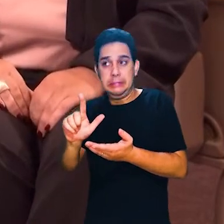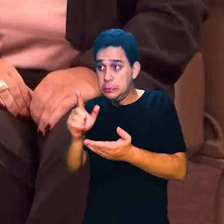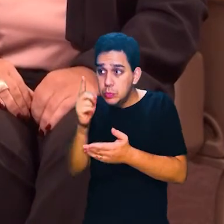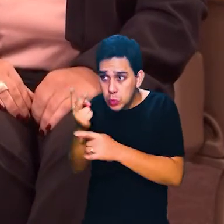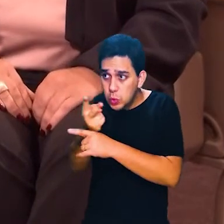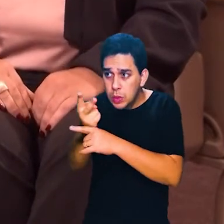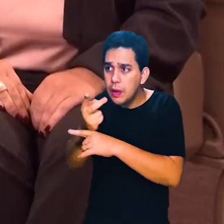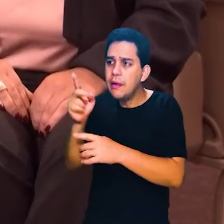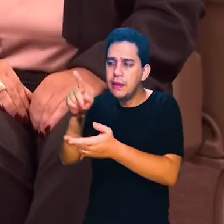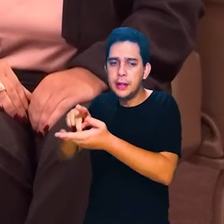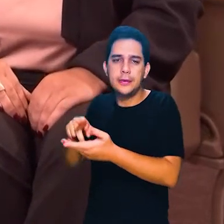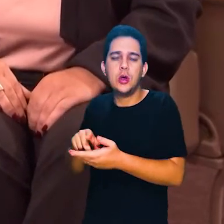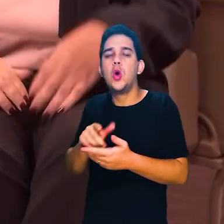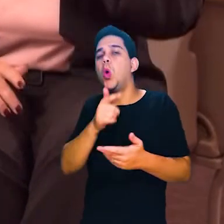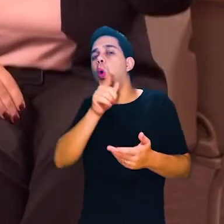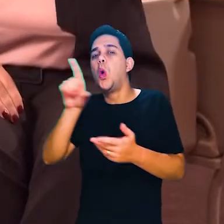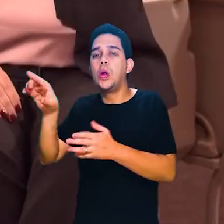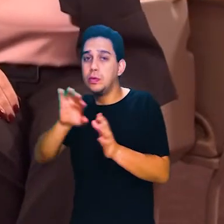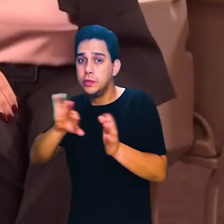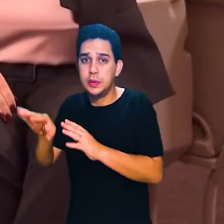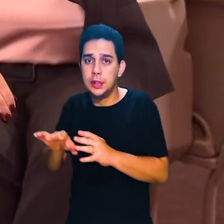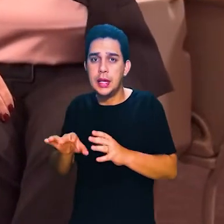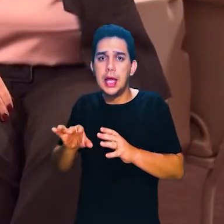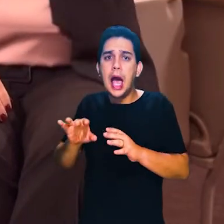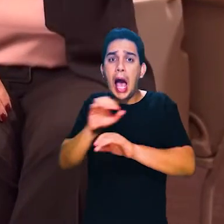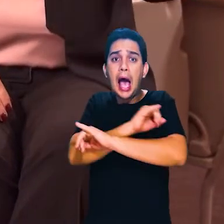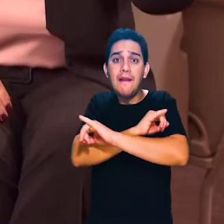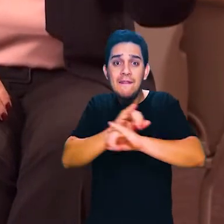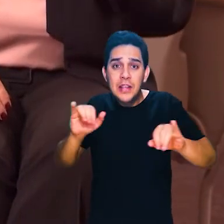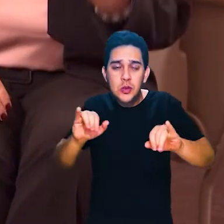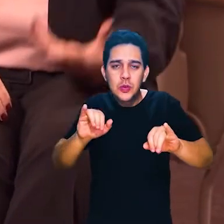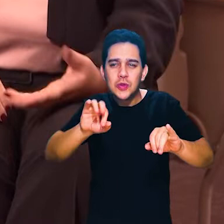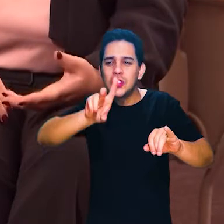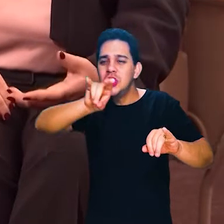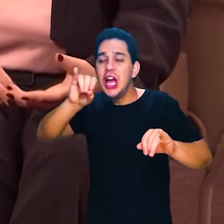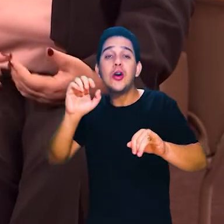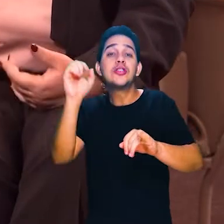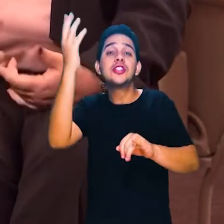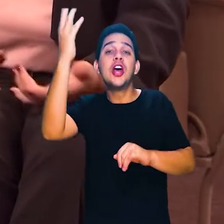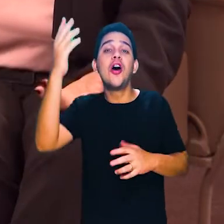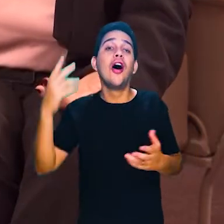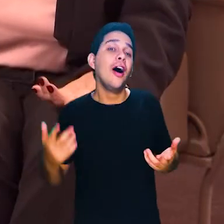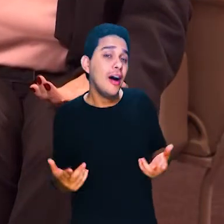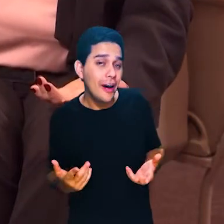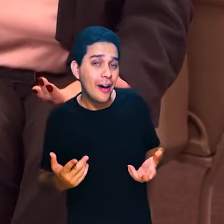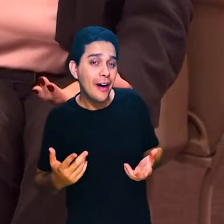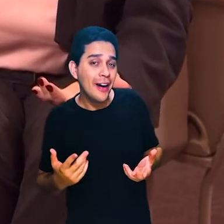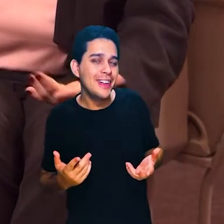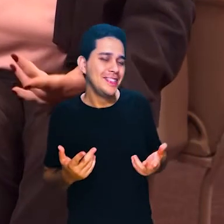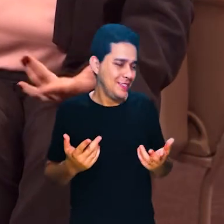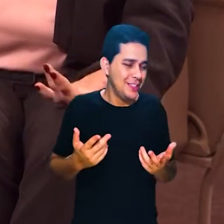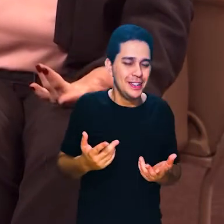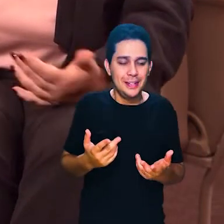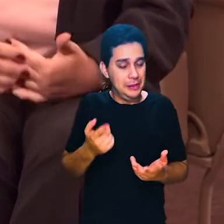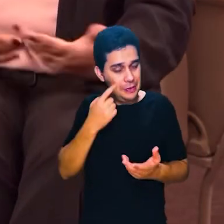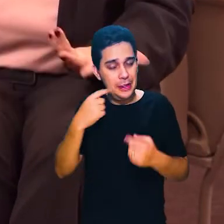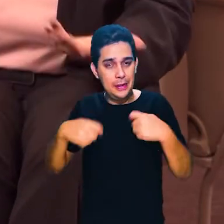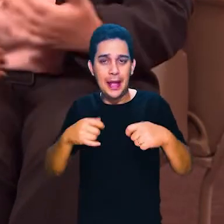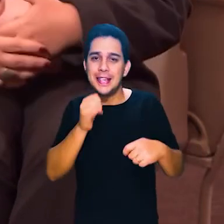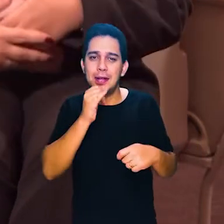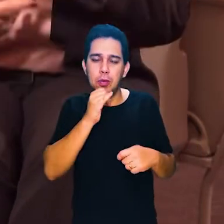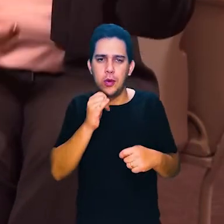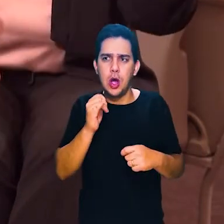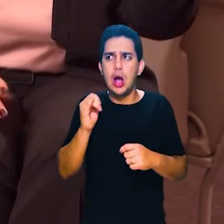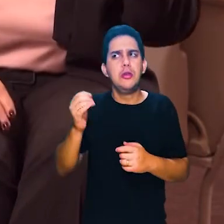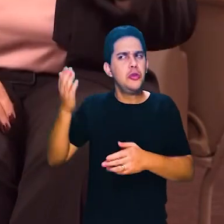da notícia. Certo. Porque muitas das vezes um fato que eventualmente foi verdade, enfim, imagine,